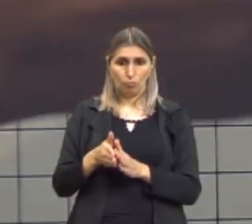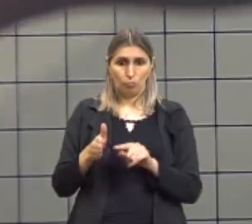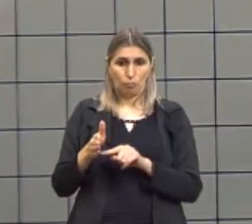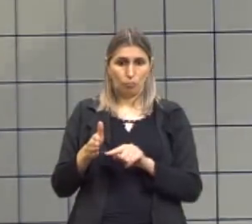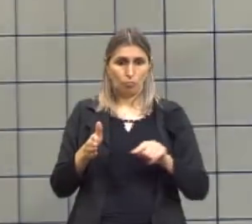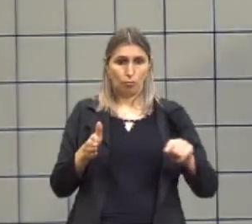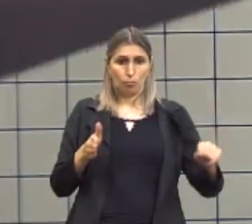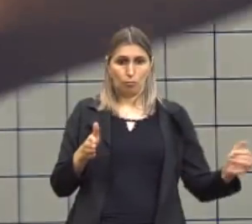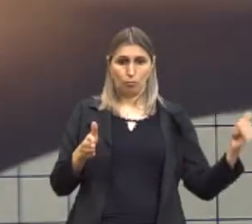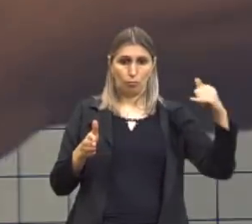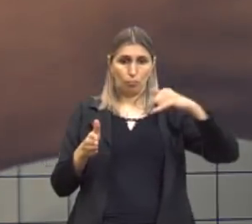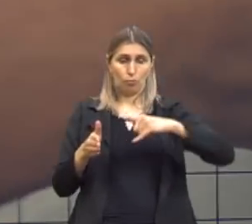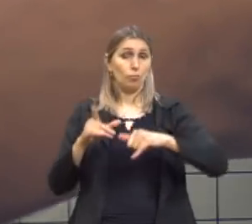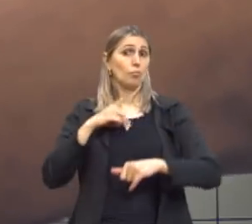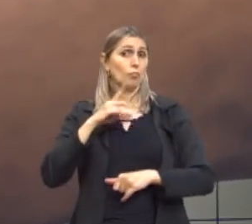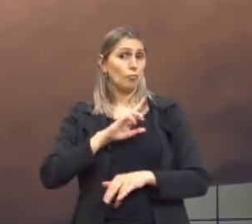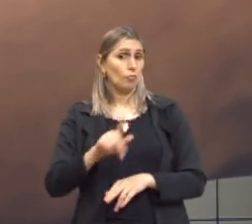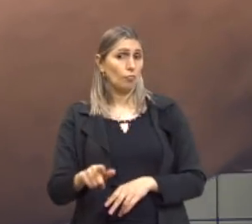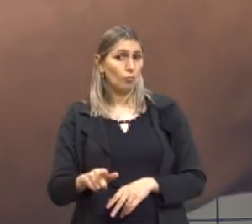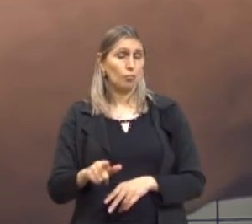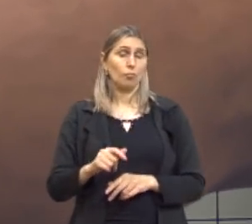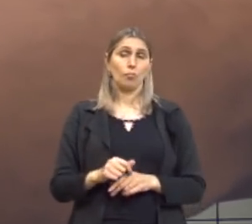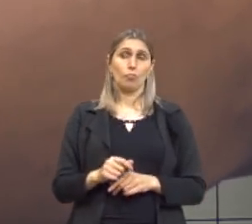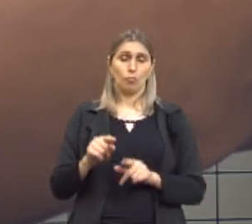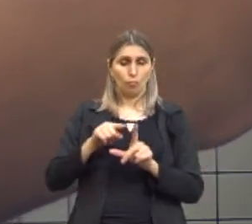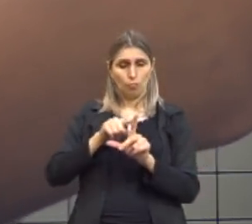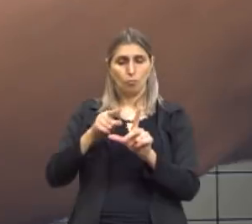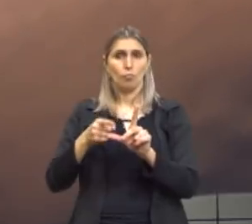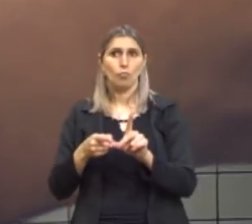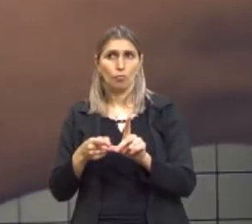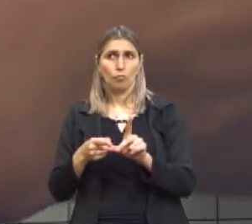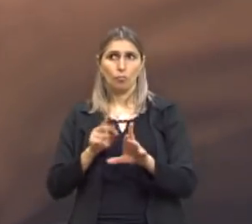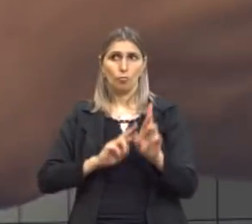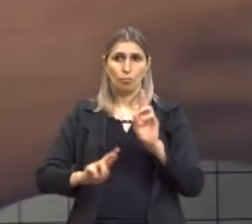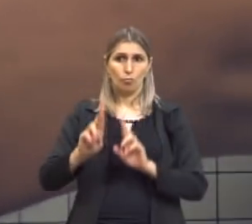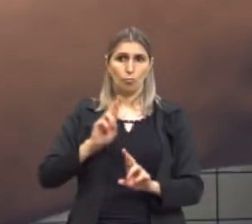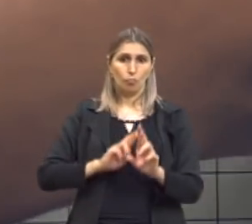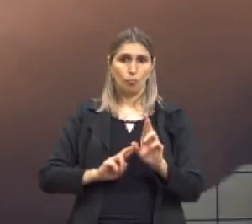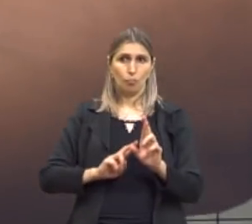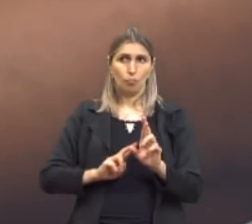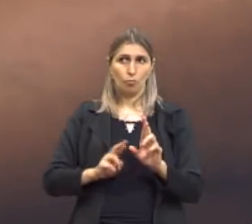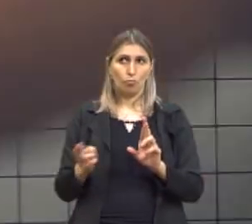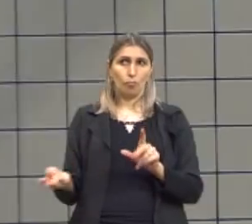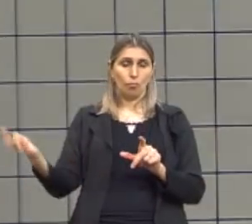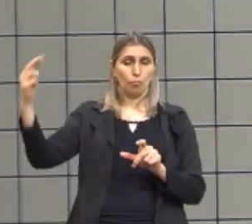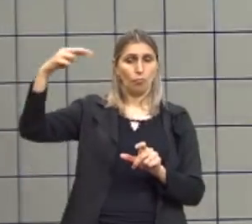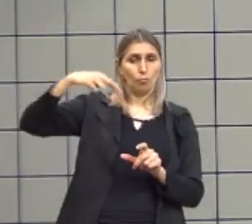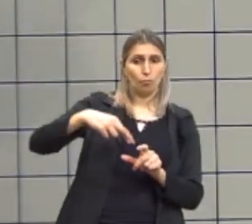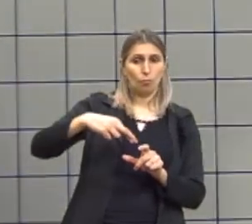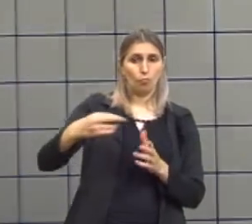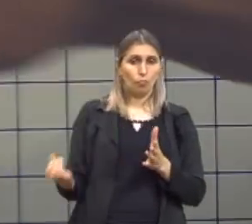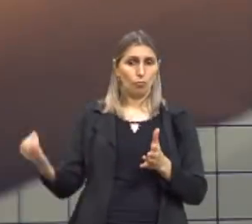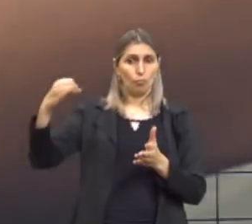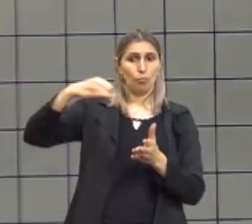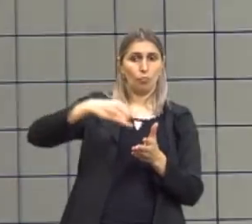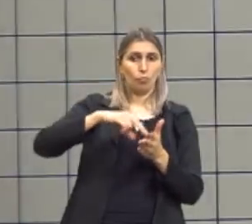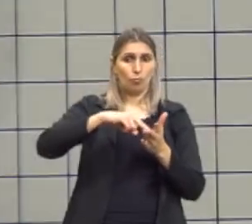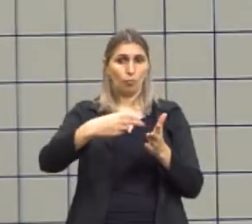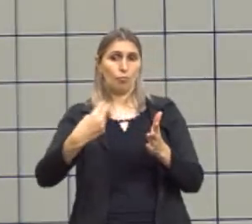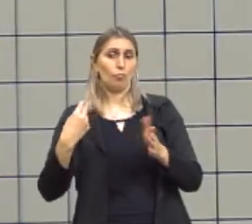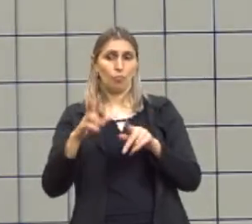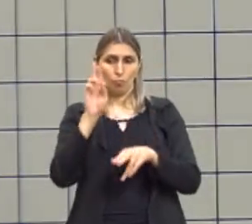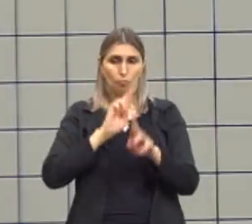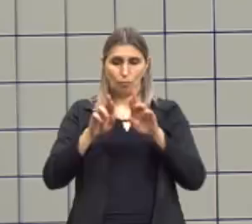refletido, né, tem uma diferença do ângulo entre os raios incidente e refletido com a